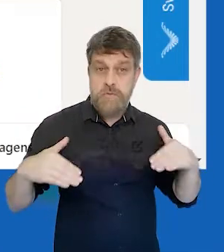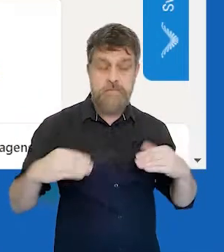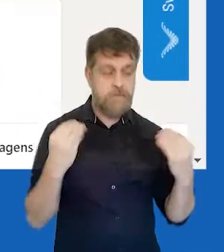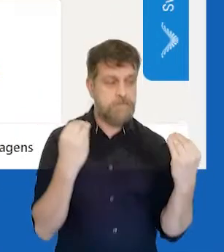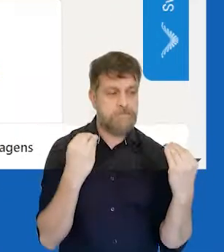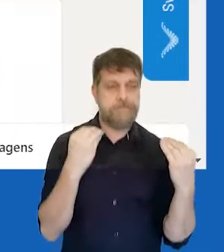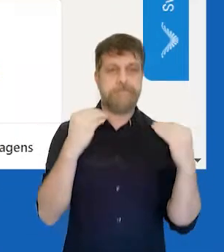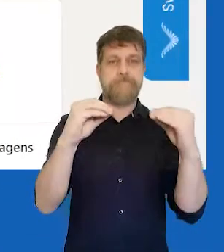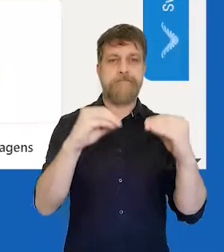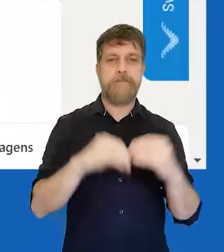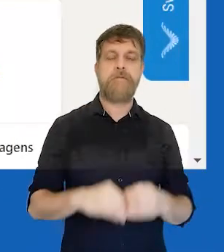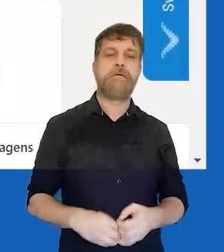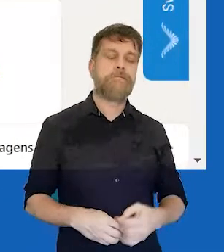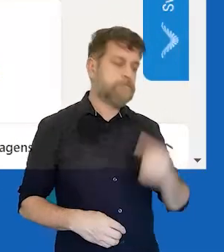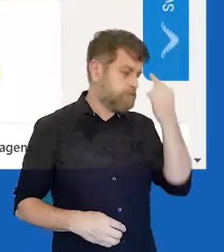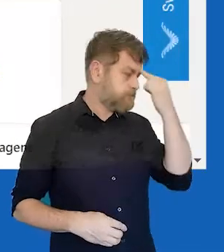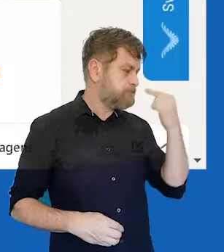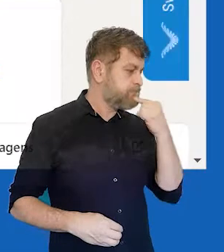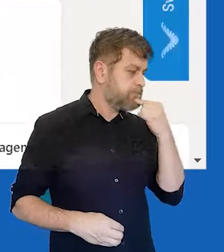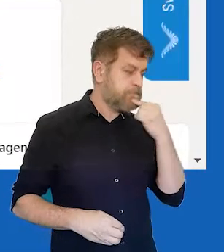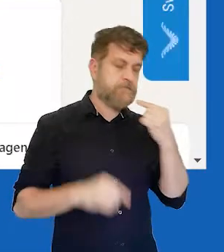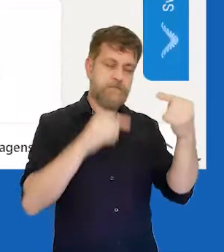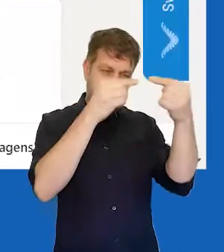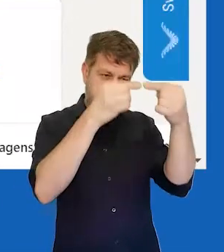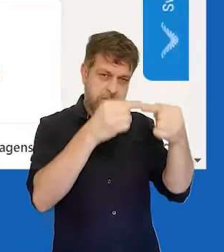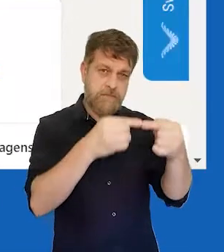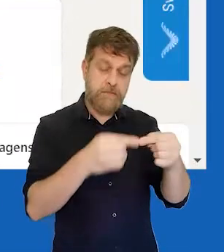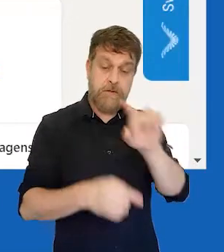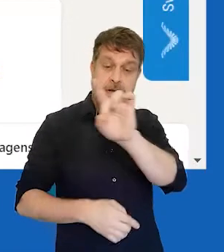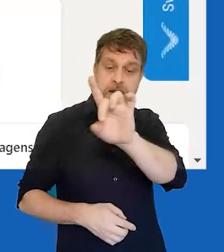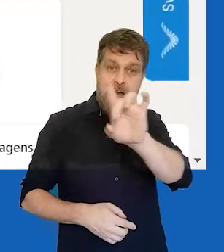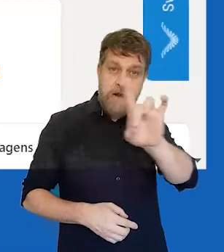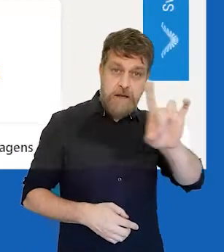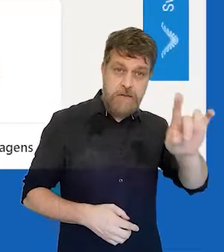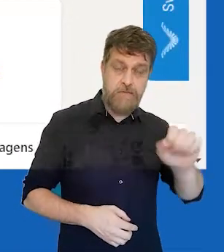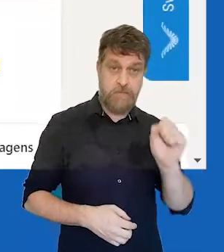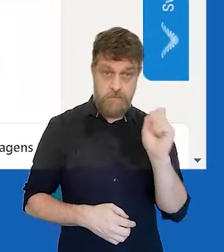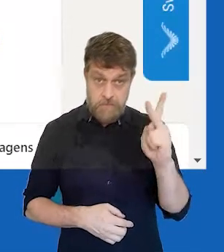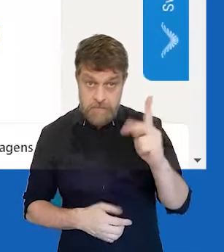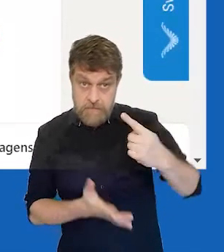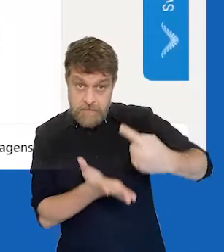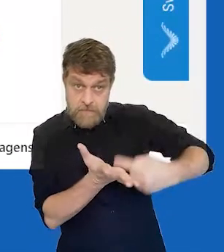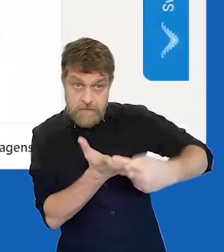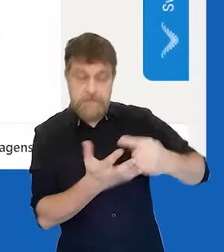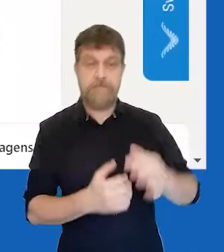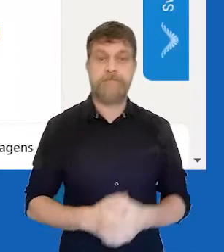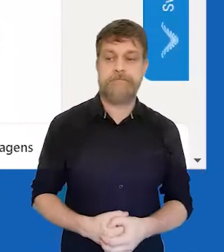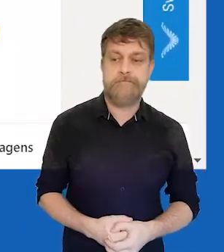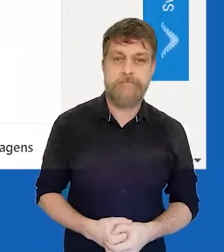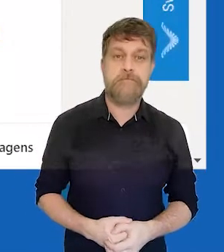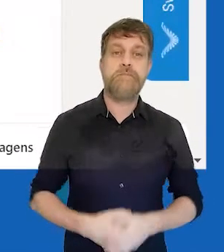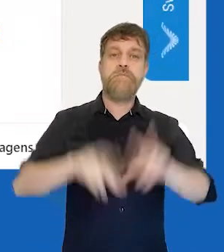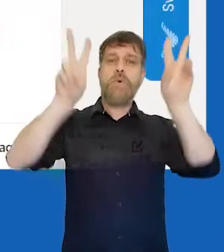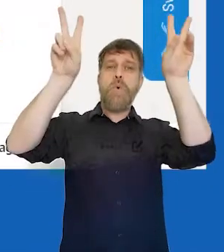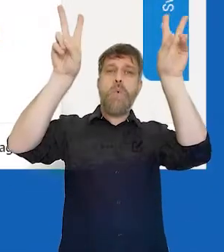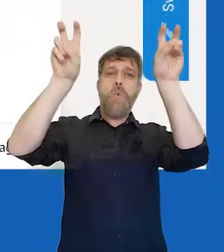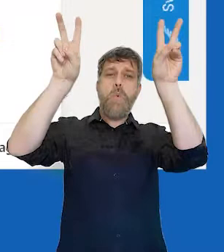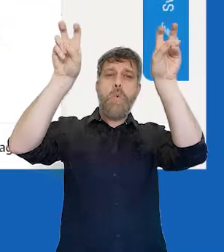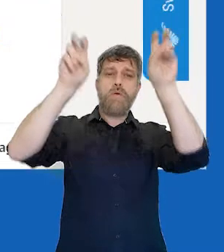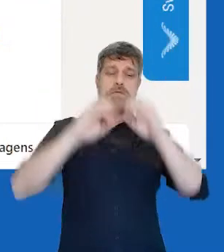coloca aquilo que fica mais personalizado e de acordo com a personalidade de cada um tá mostra o título